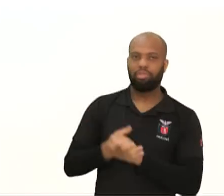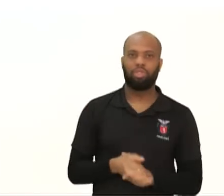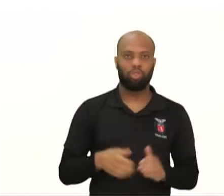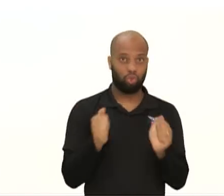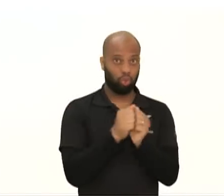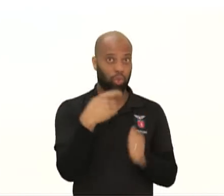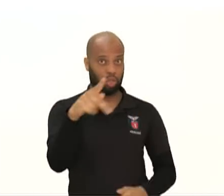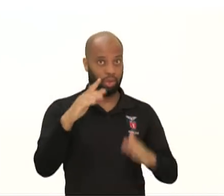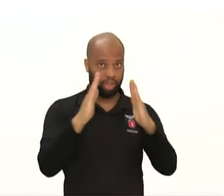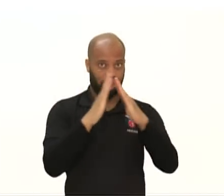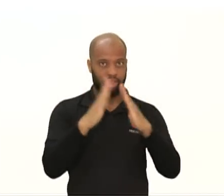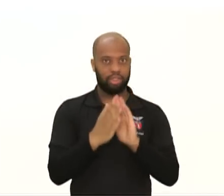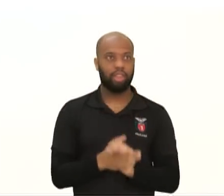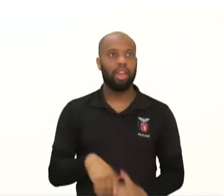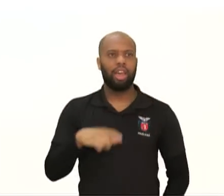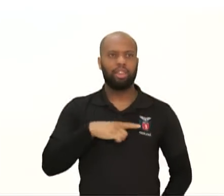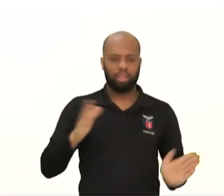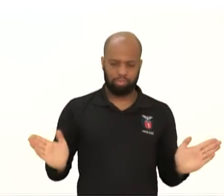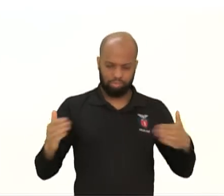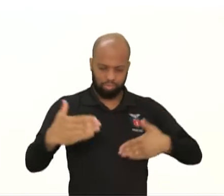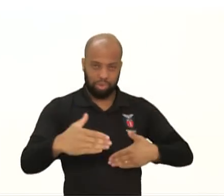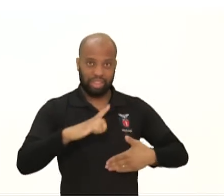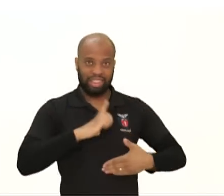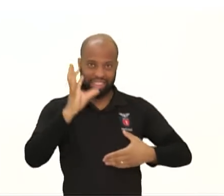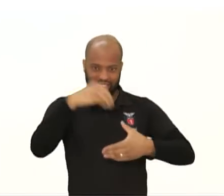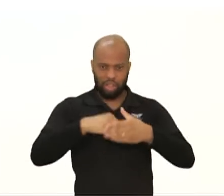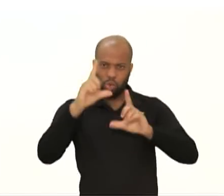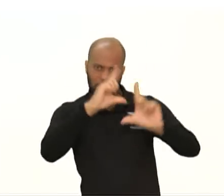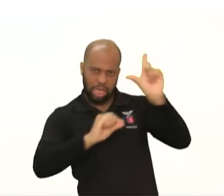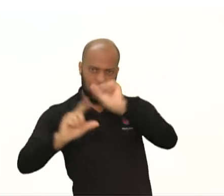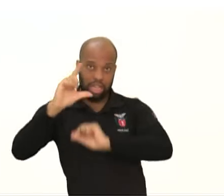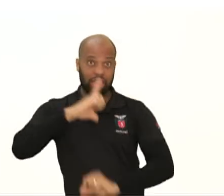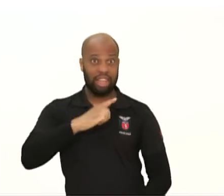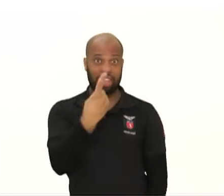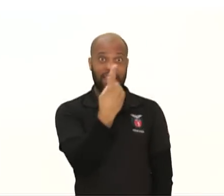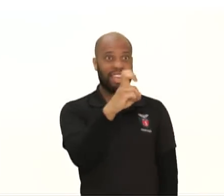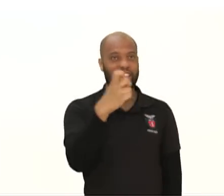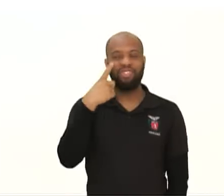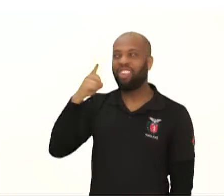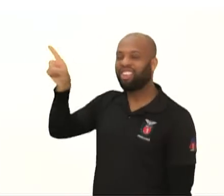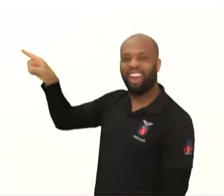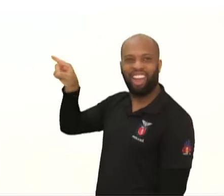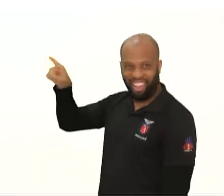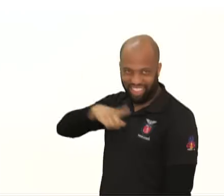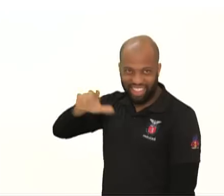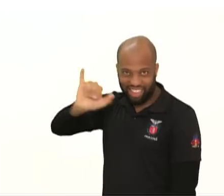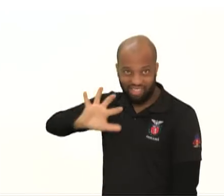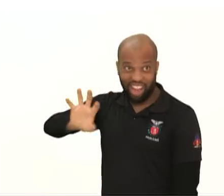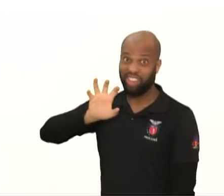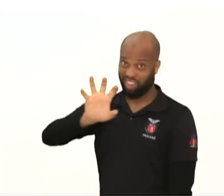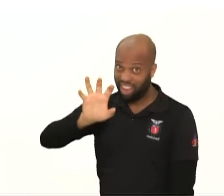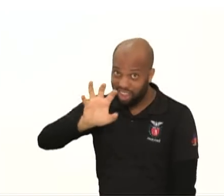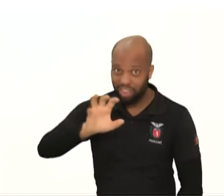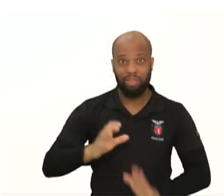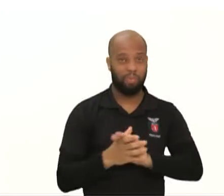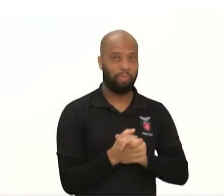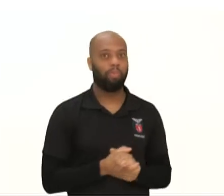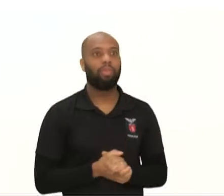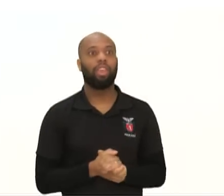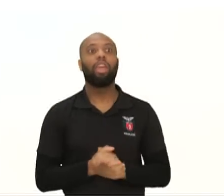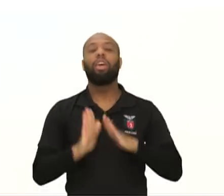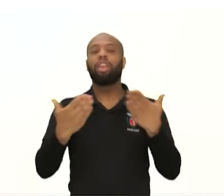em casa. Uma urna contém 15 estrelas. Tem lá a urna com essas 15 estrelinhas, tá